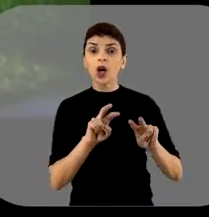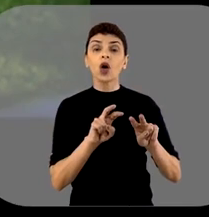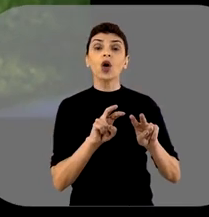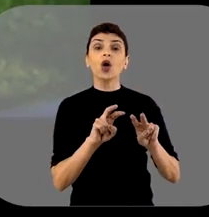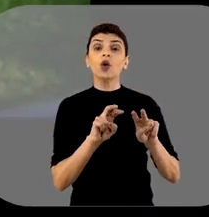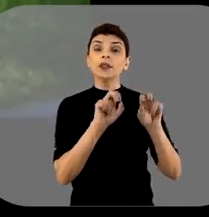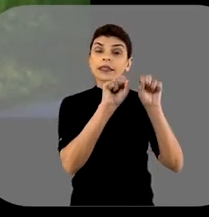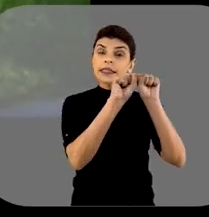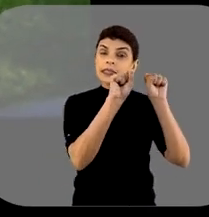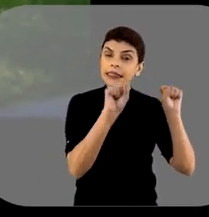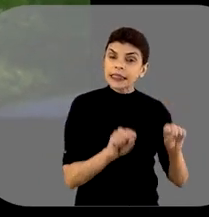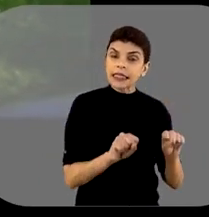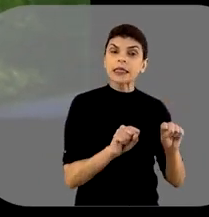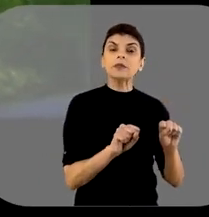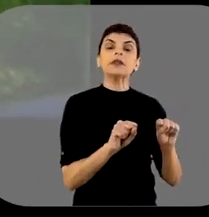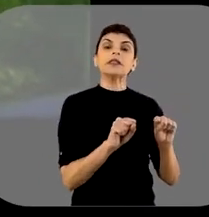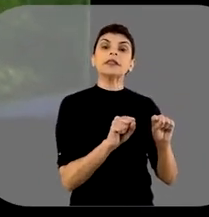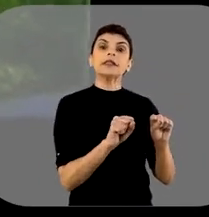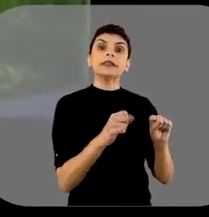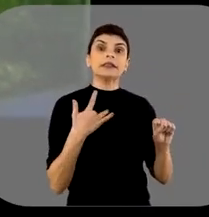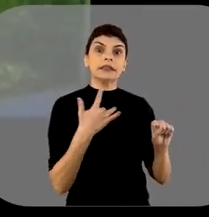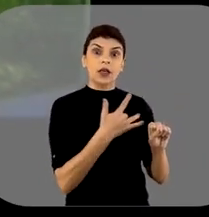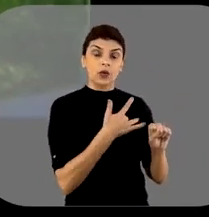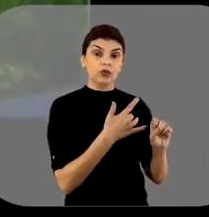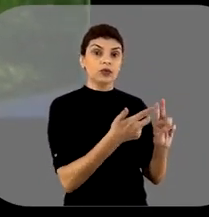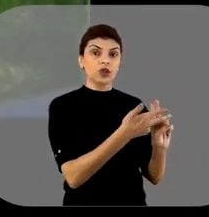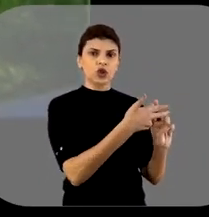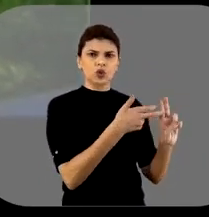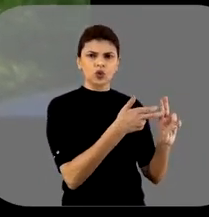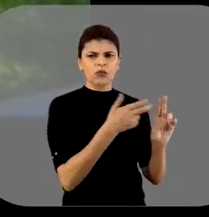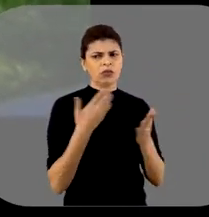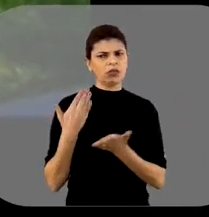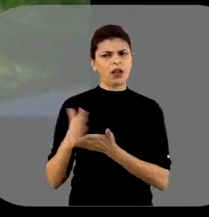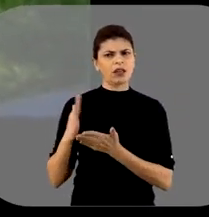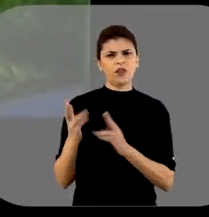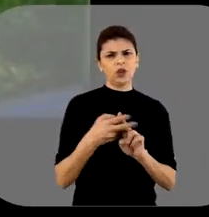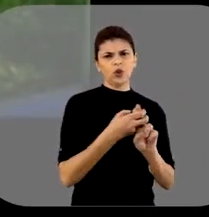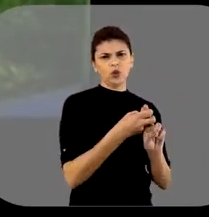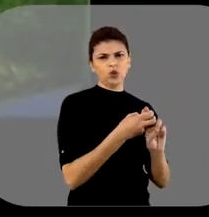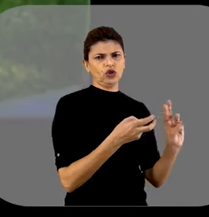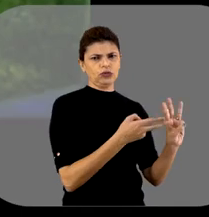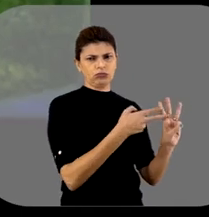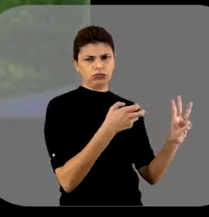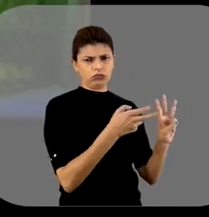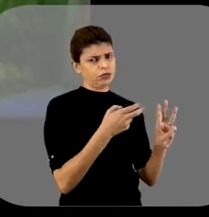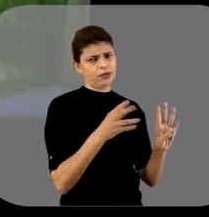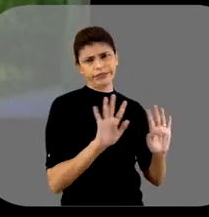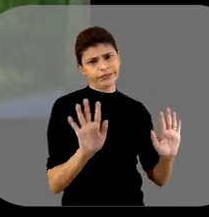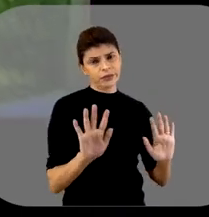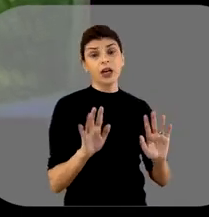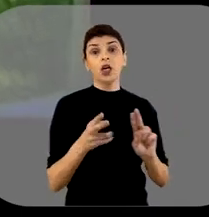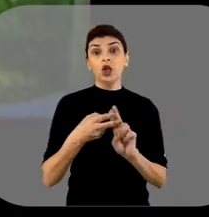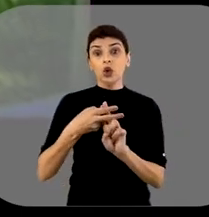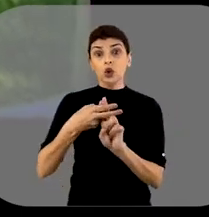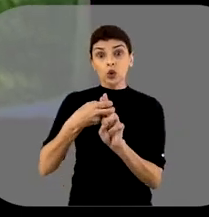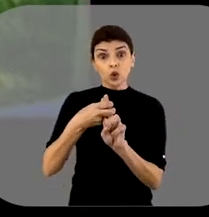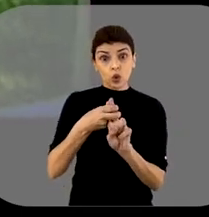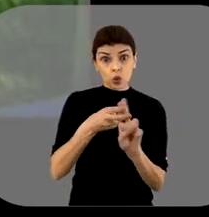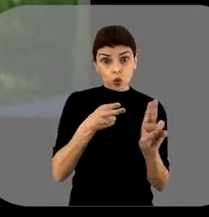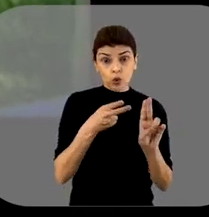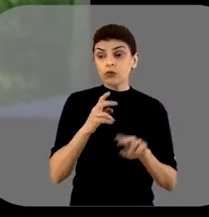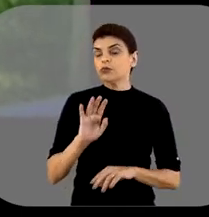o subsistema de saúde indígena não tem nada a ver com o SUS, né? O que é um engano, e o SUS